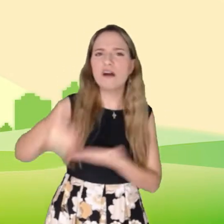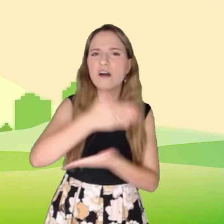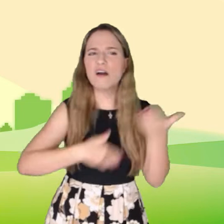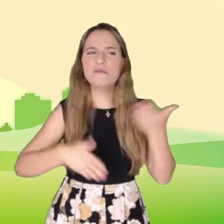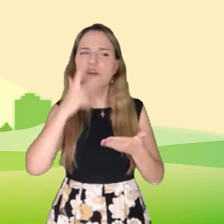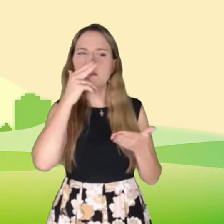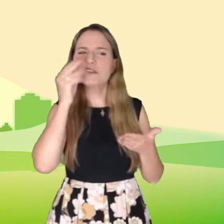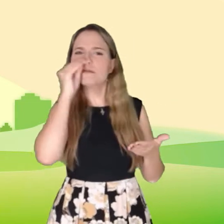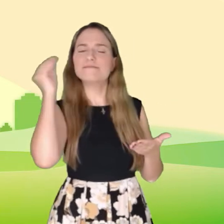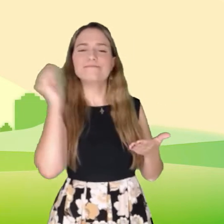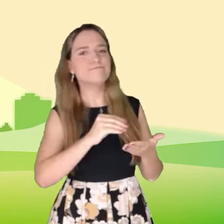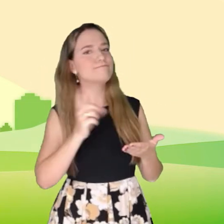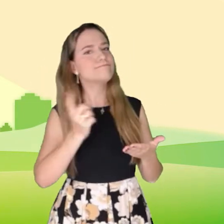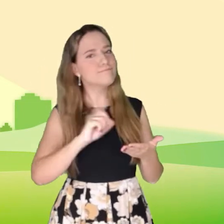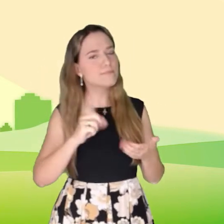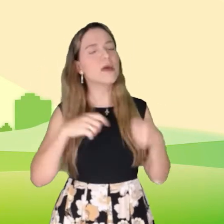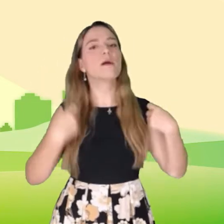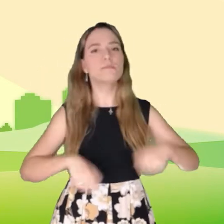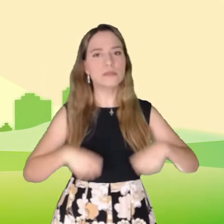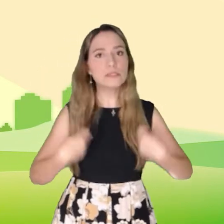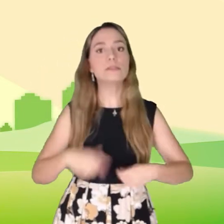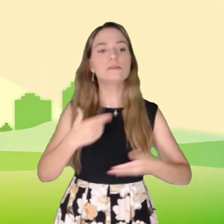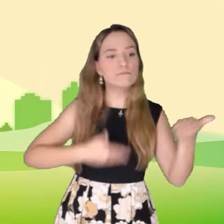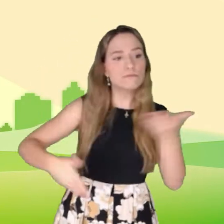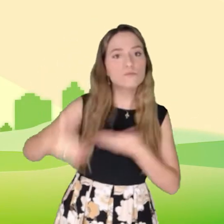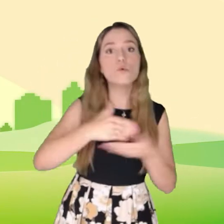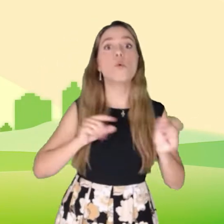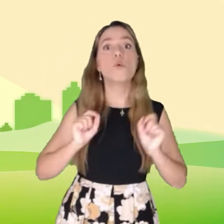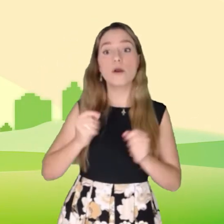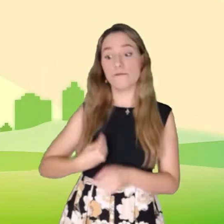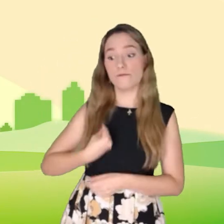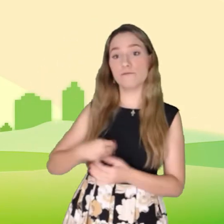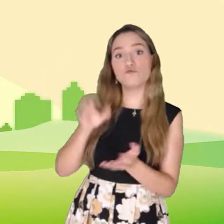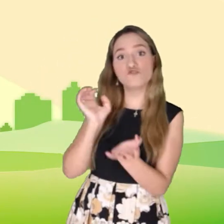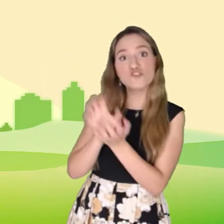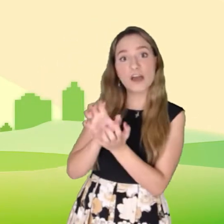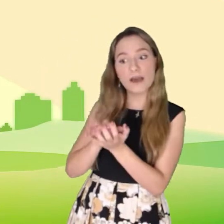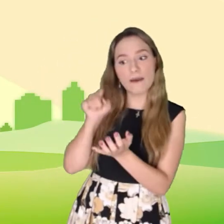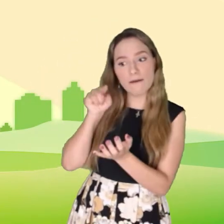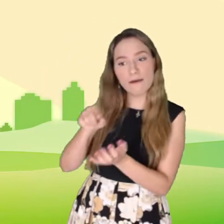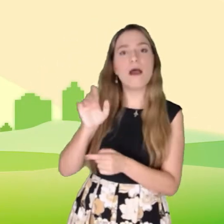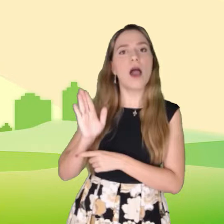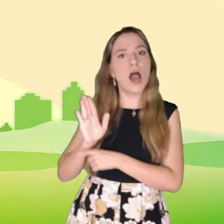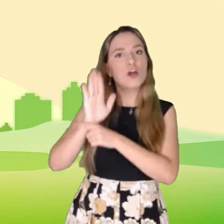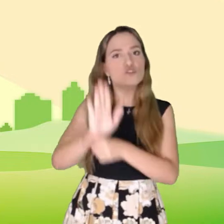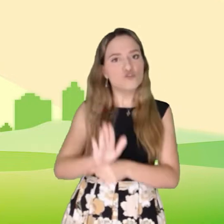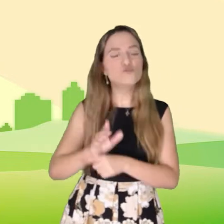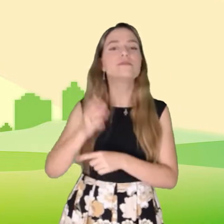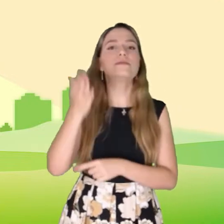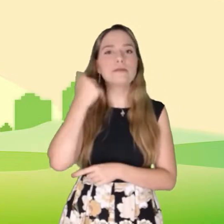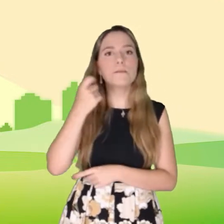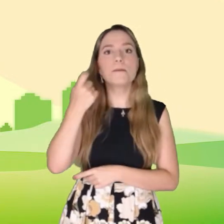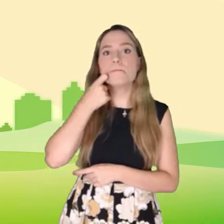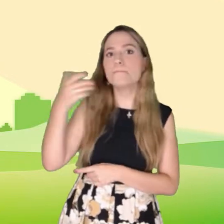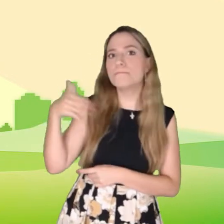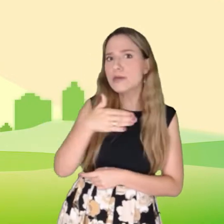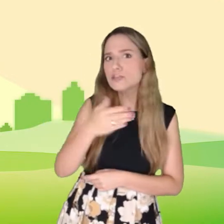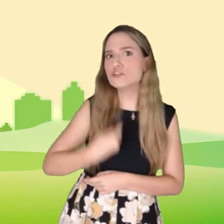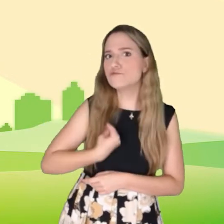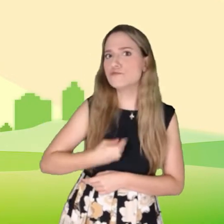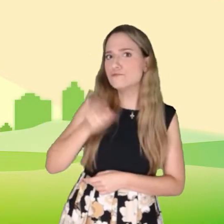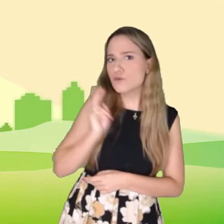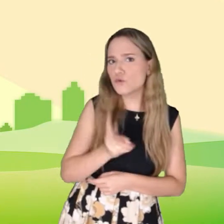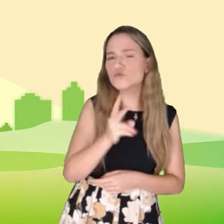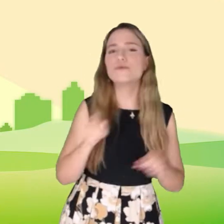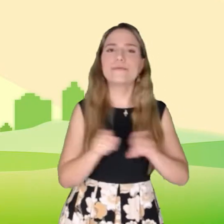interligação. Mas sabia que a sobrevivência dos jacarés é fundamental para a manutenção da população de peixes